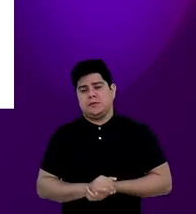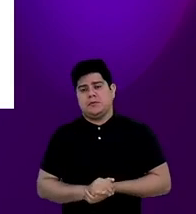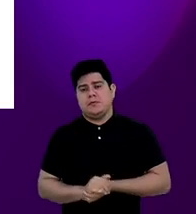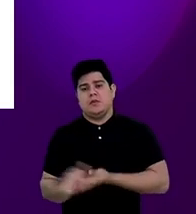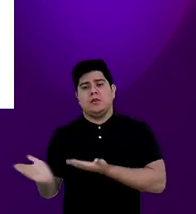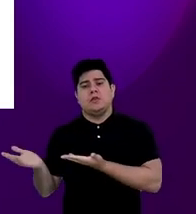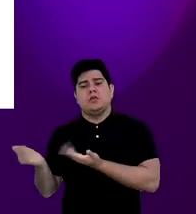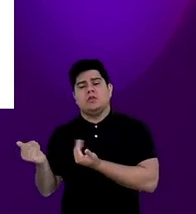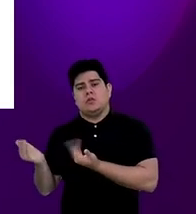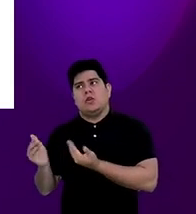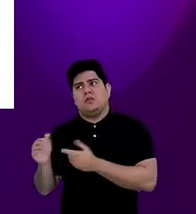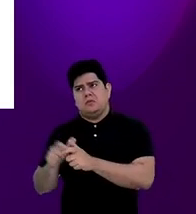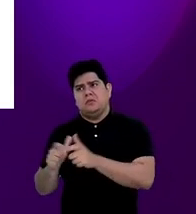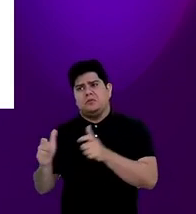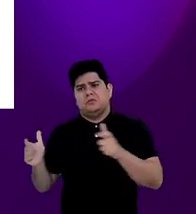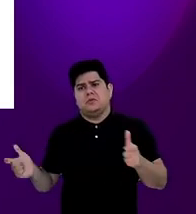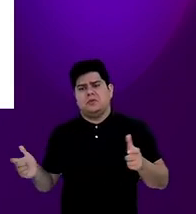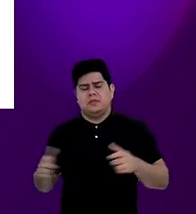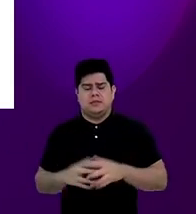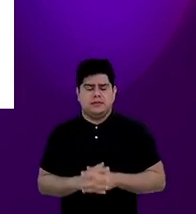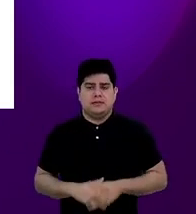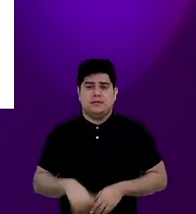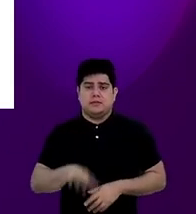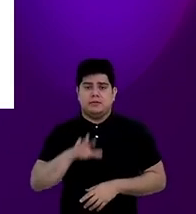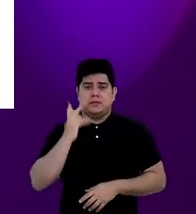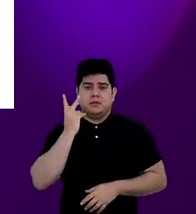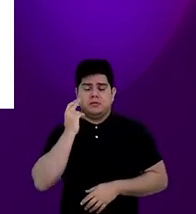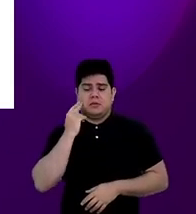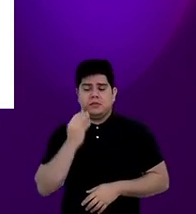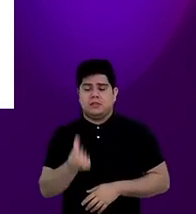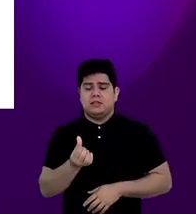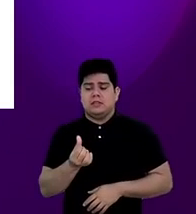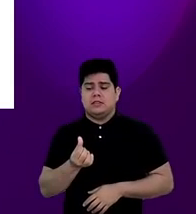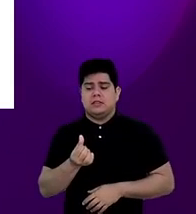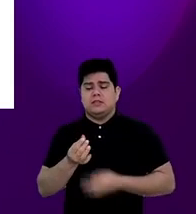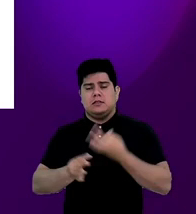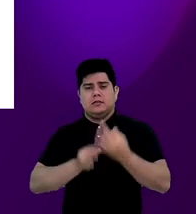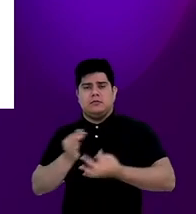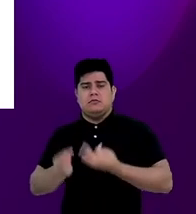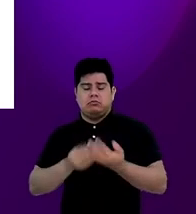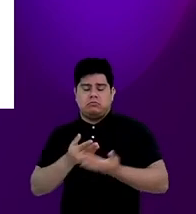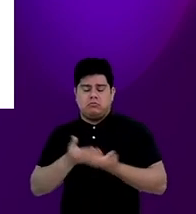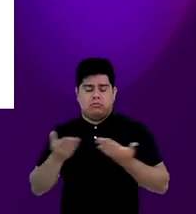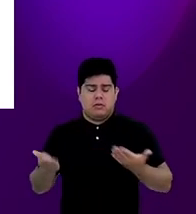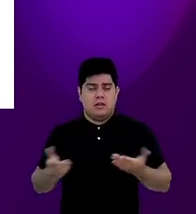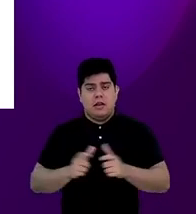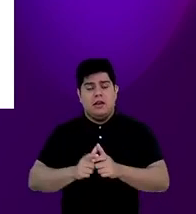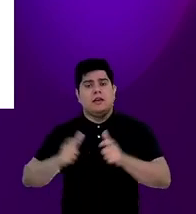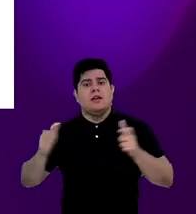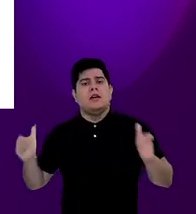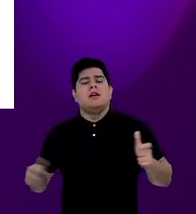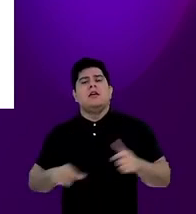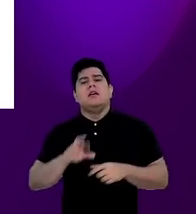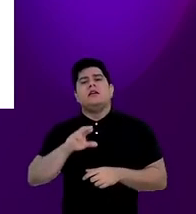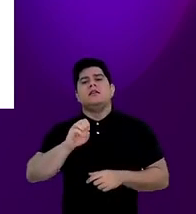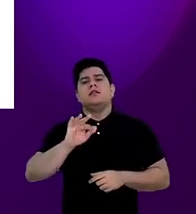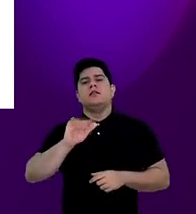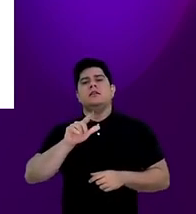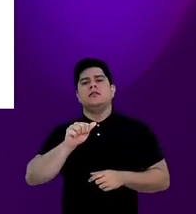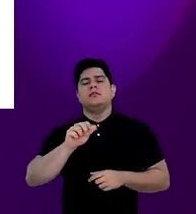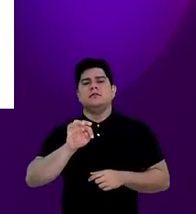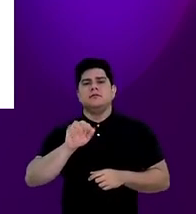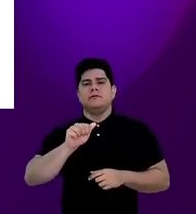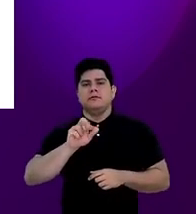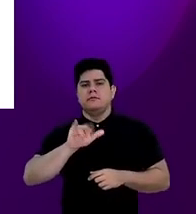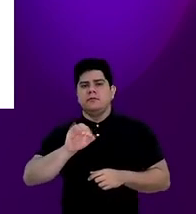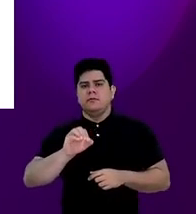jovem que a população geral de mieloma, mas com uma mediana de 6 linhas prévias de terapia, a grande maioria refratária. O que a gente vê é que, à